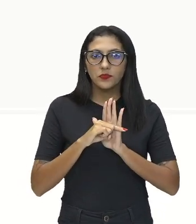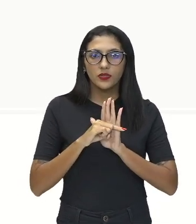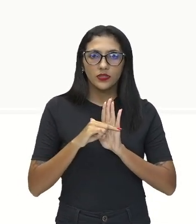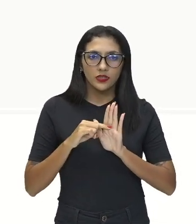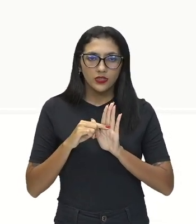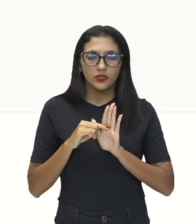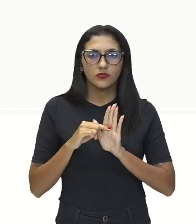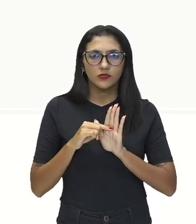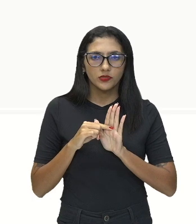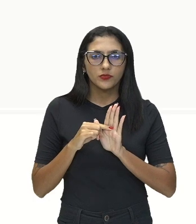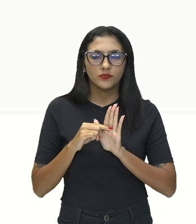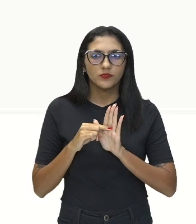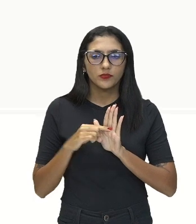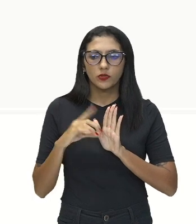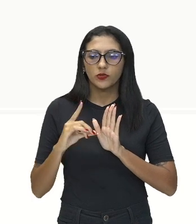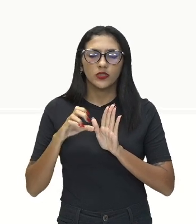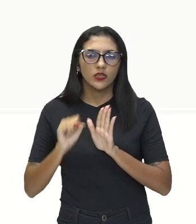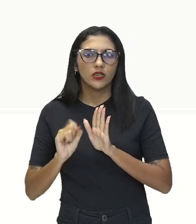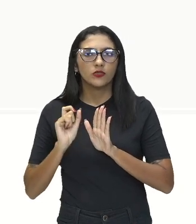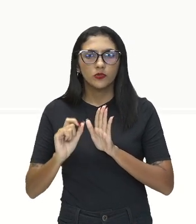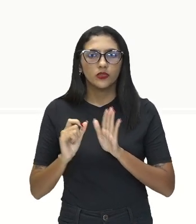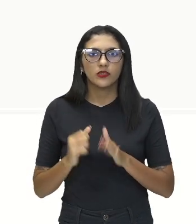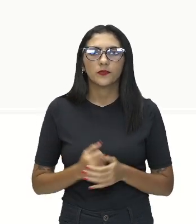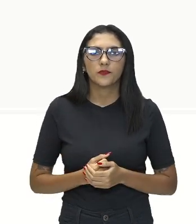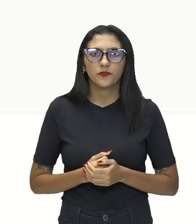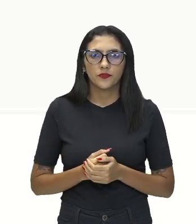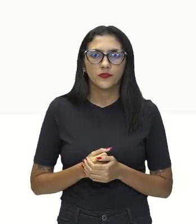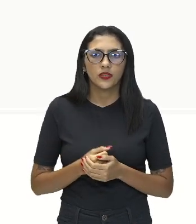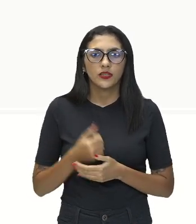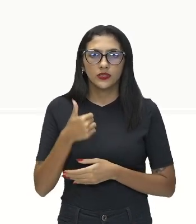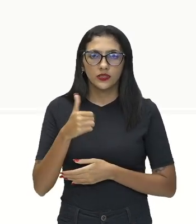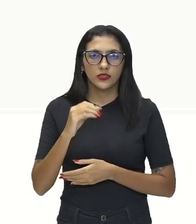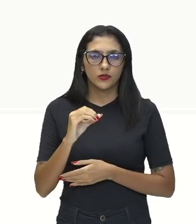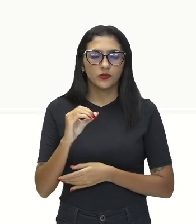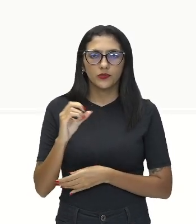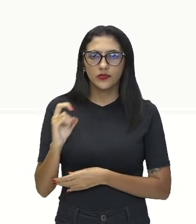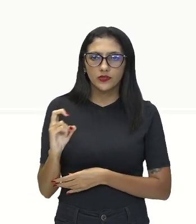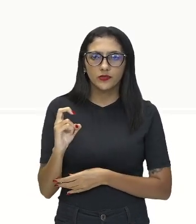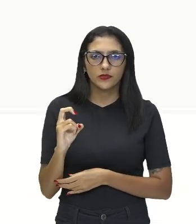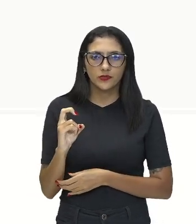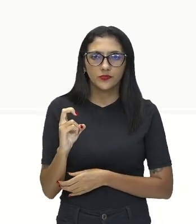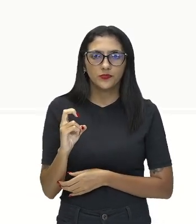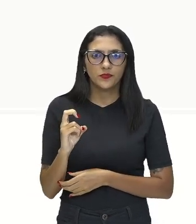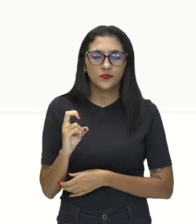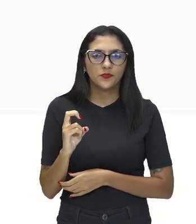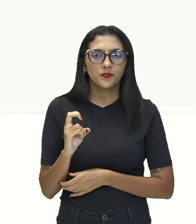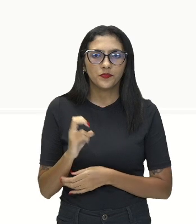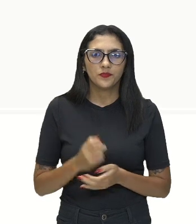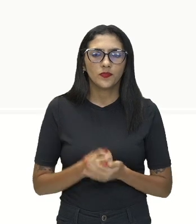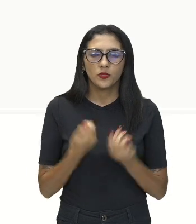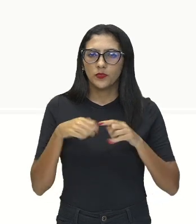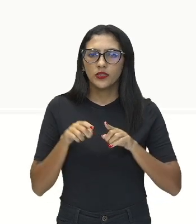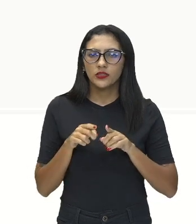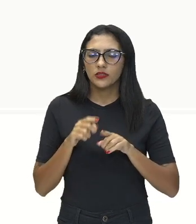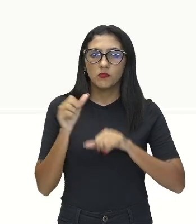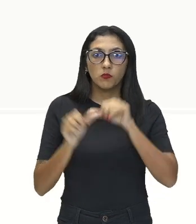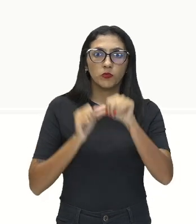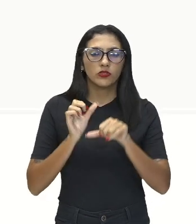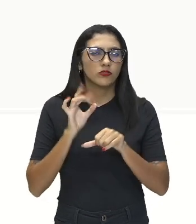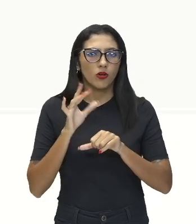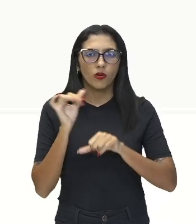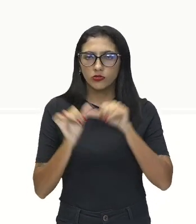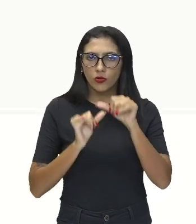Diagonal secundária, um valor positivo, 105. Então, tranquilo aqui, né? Não preciso fazer nenhum jogo de sinal, apenas substituir